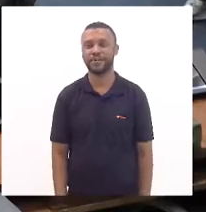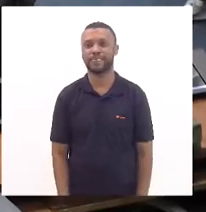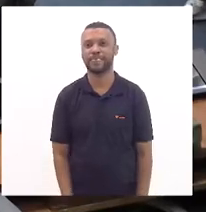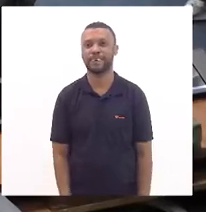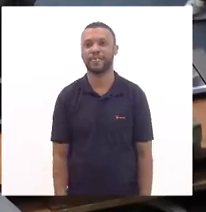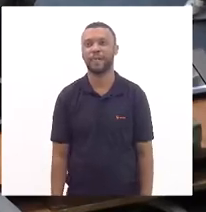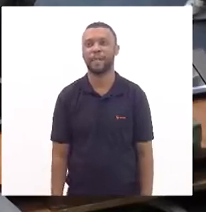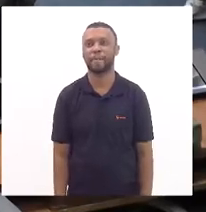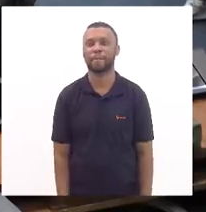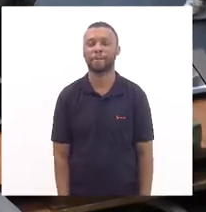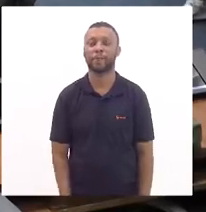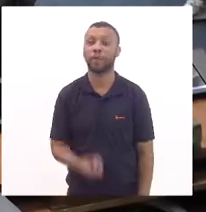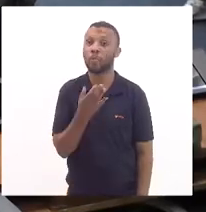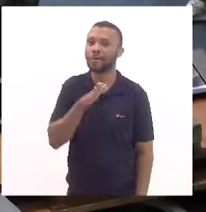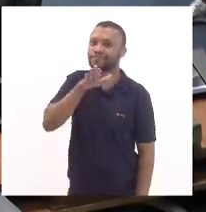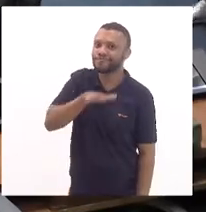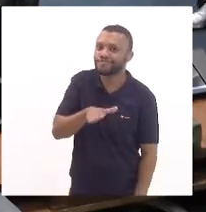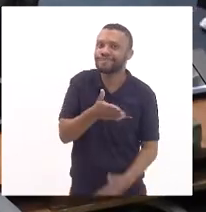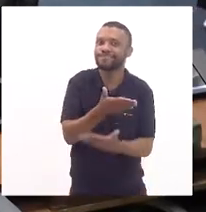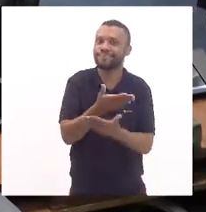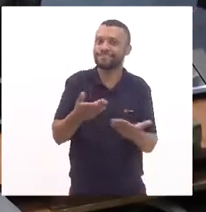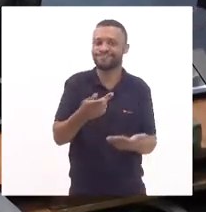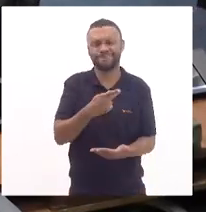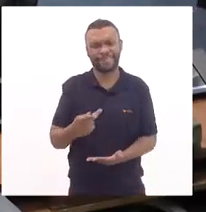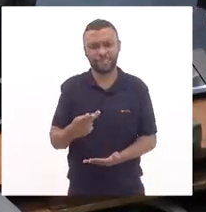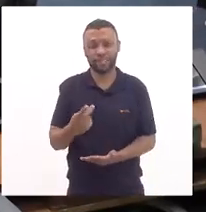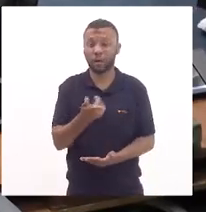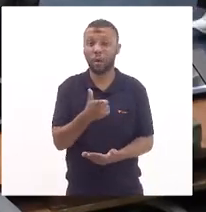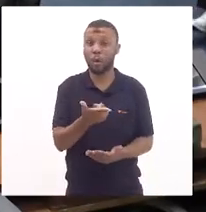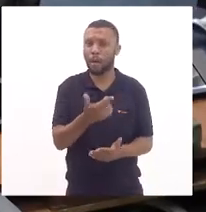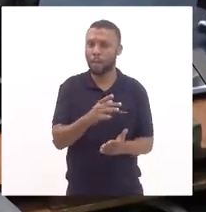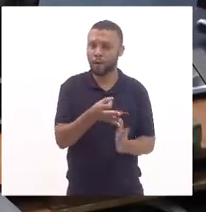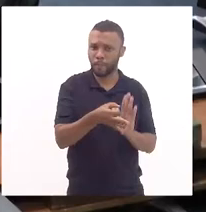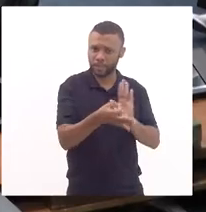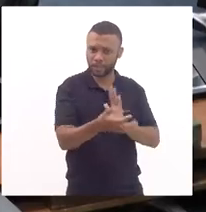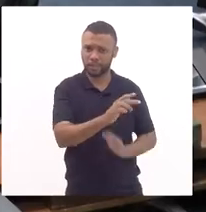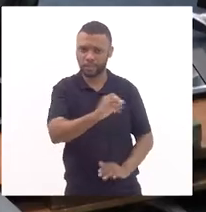Boa tarde, presidente. Acompanhar o parecer da CCJ.